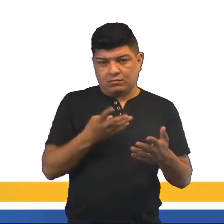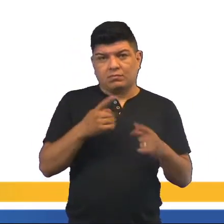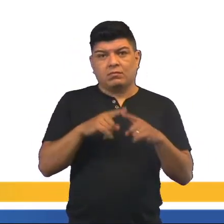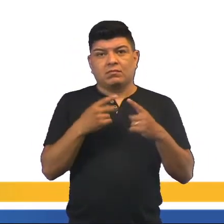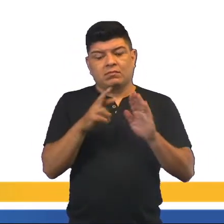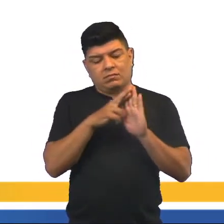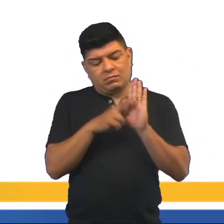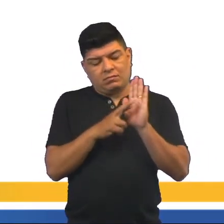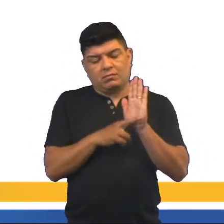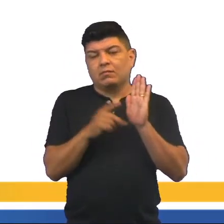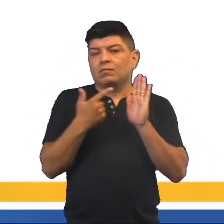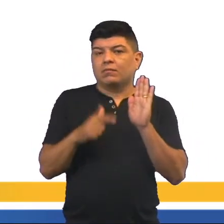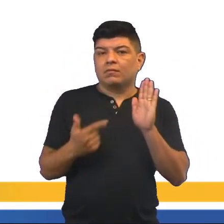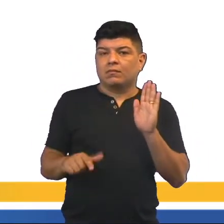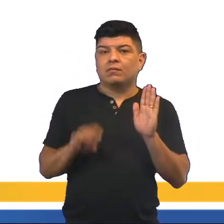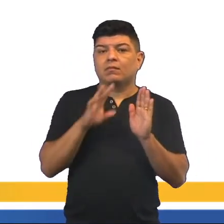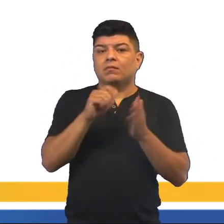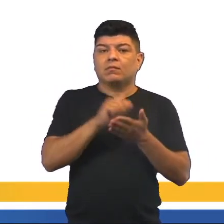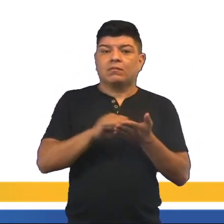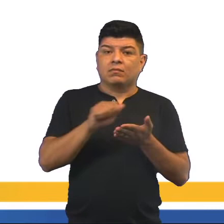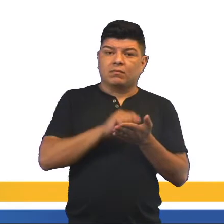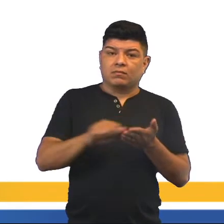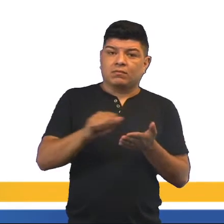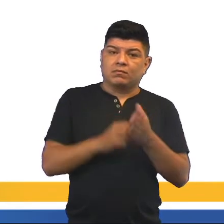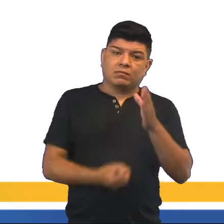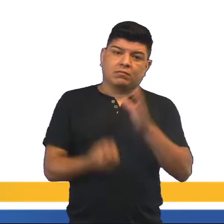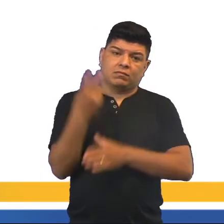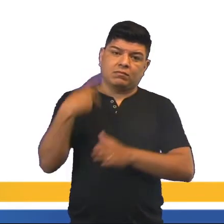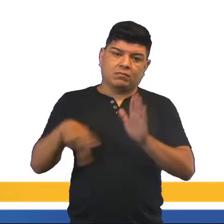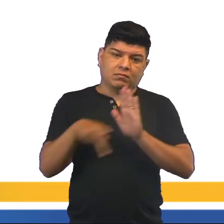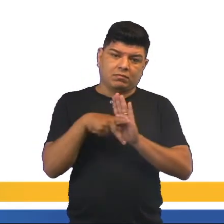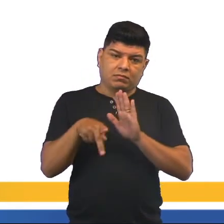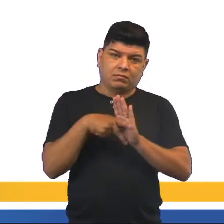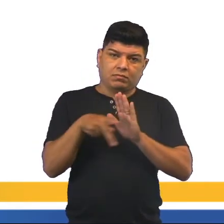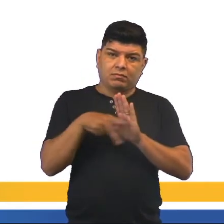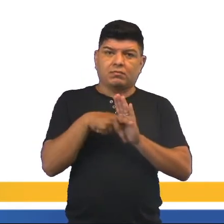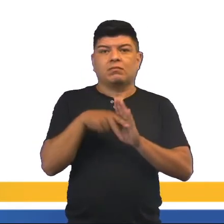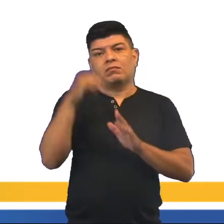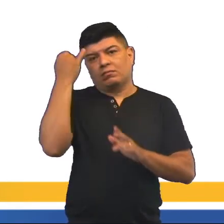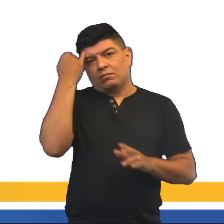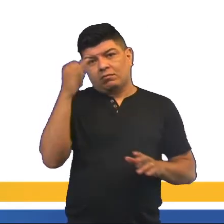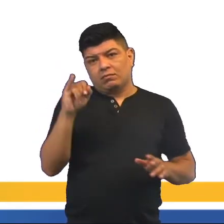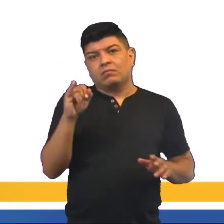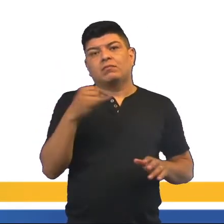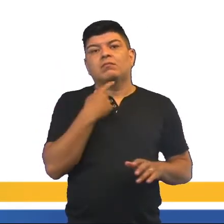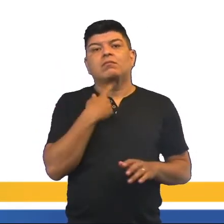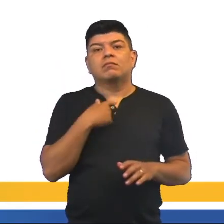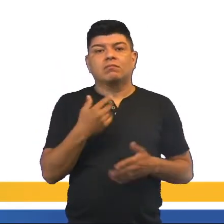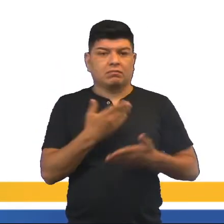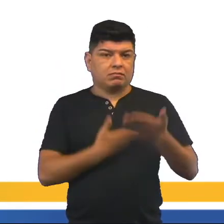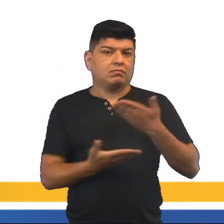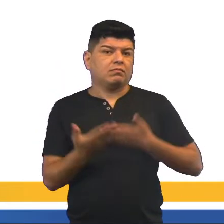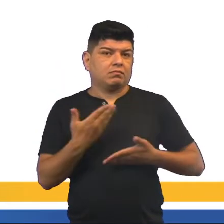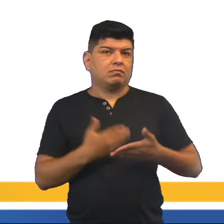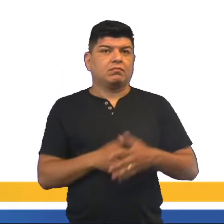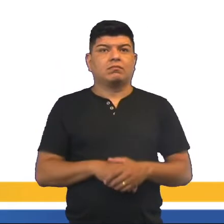Não há regras ou glifos. Cada escriba criava suas próprias representações das ideias que desejava